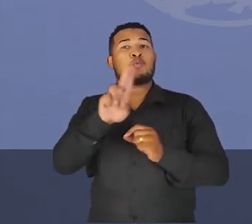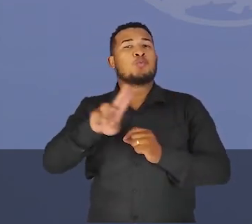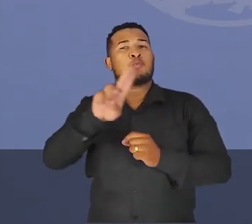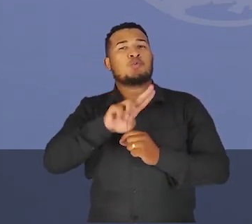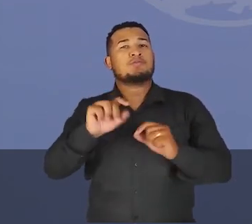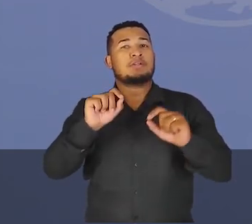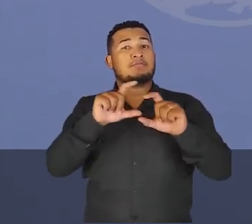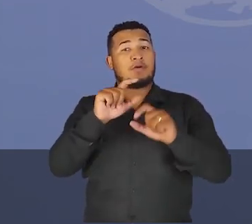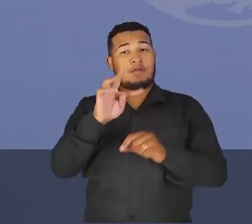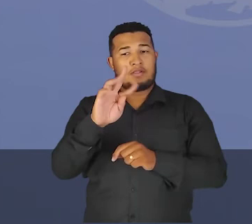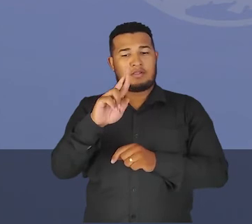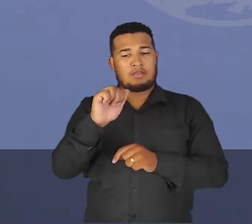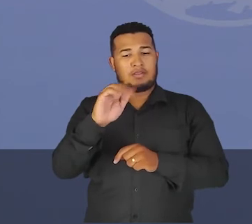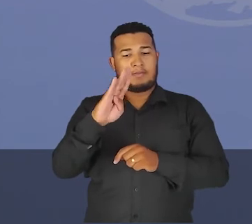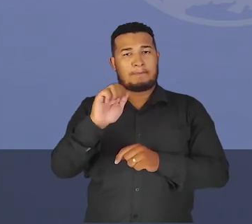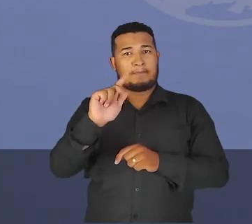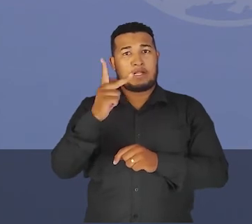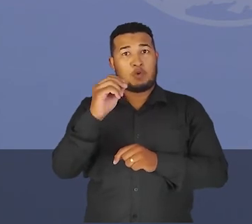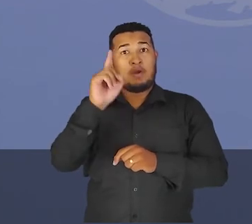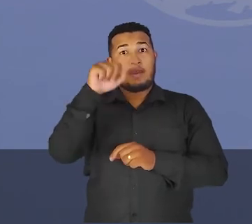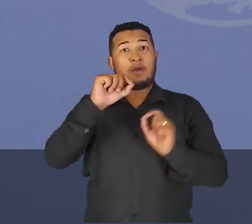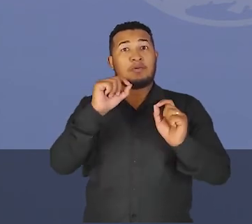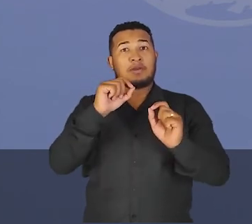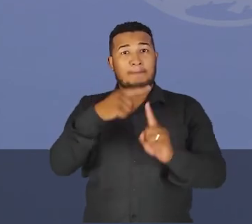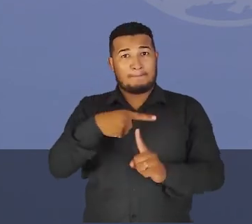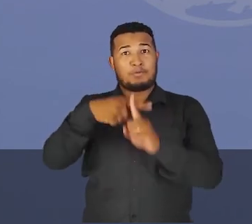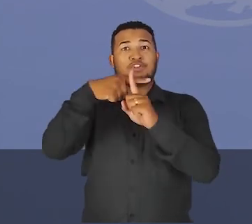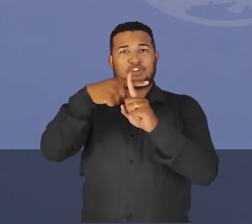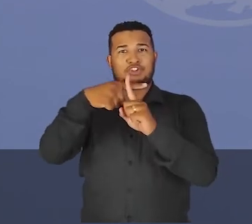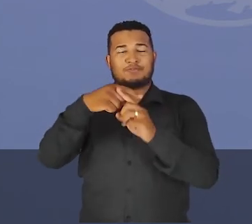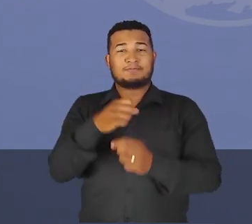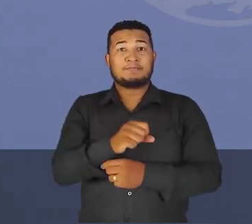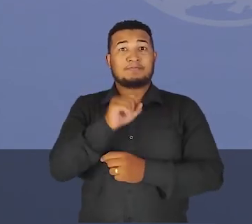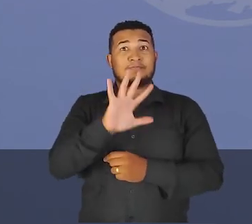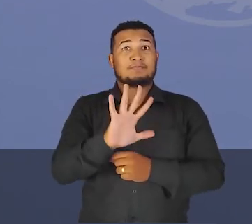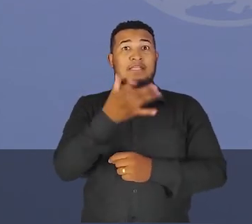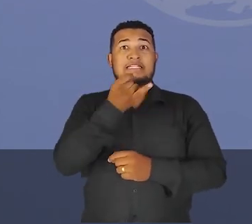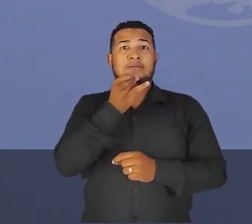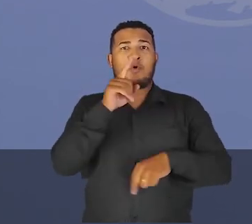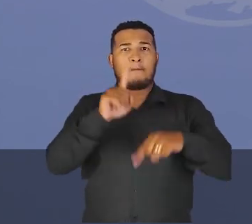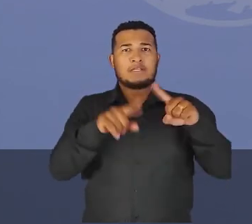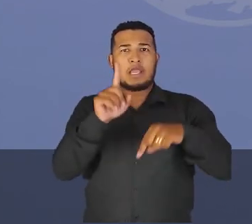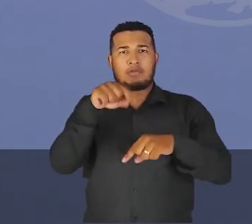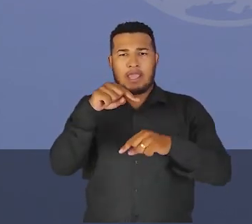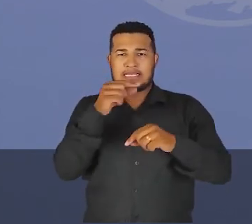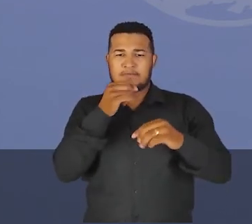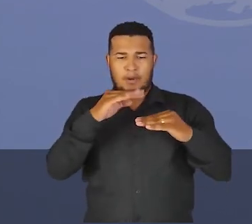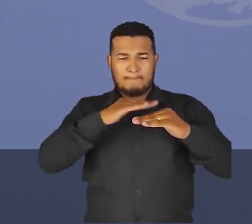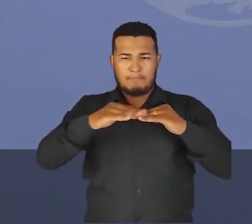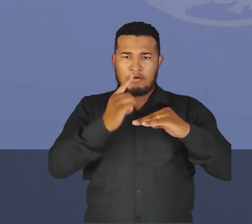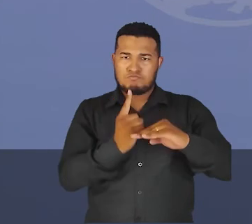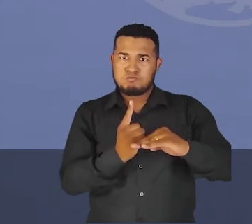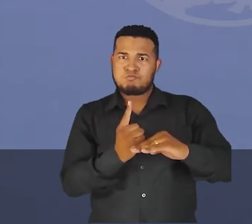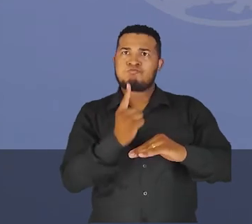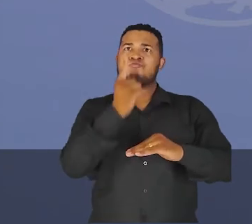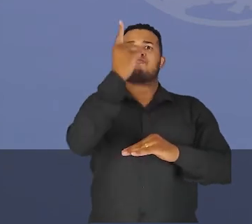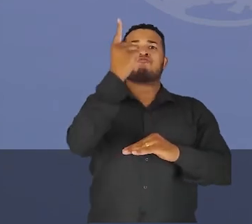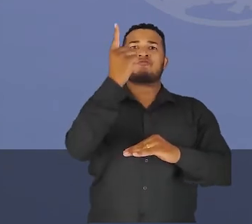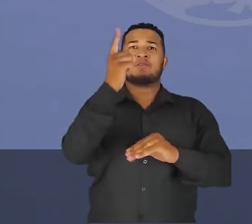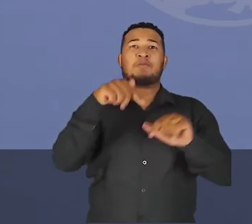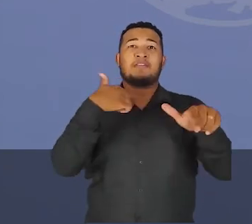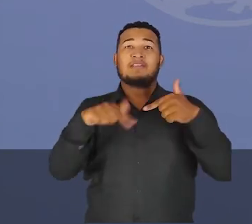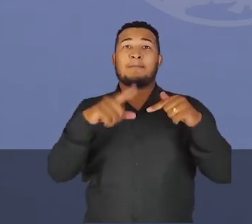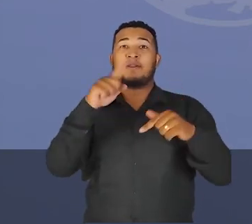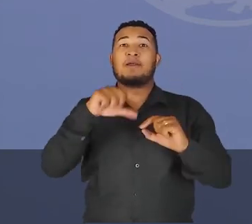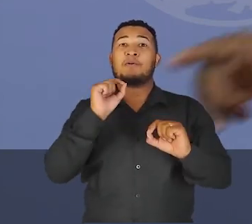o trabalho vai ser positivo. Quando o deslocamento do objeto for de baixo para cima, nós vamos falar que o